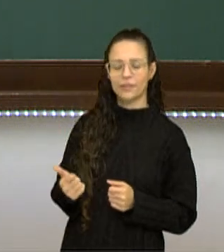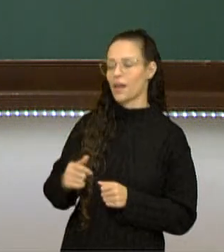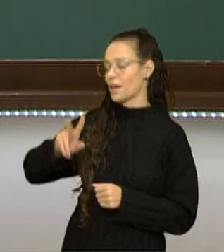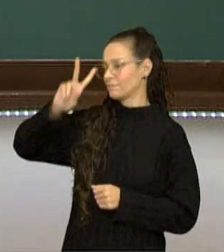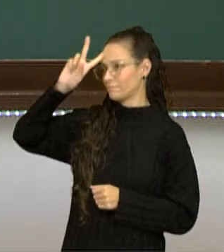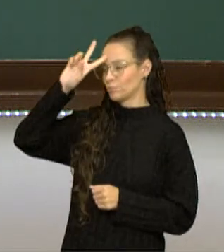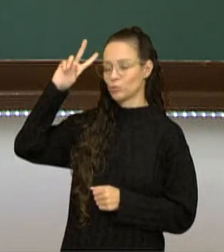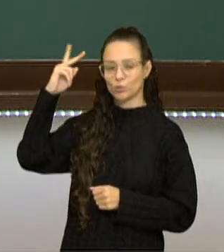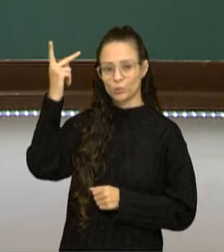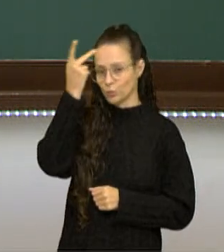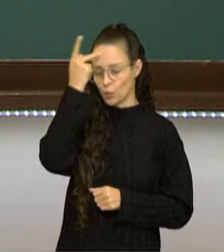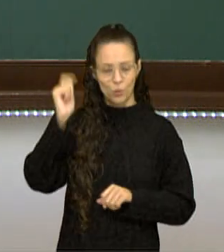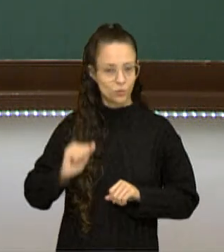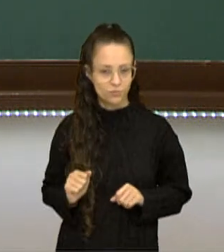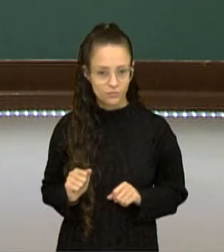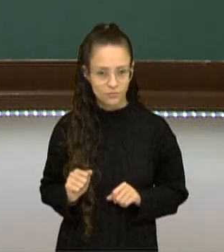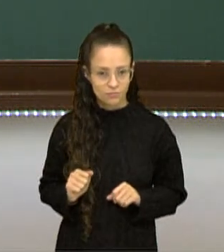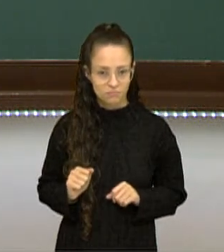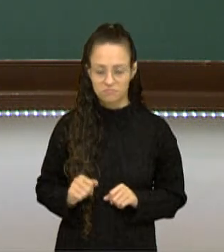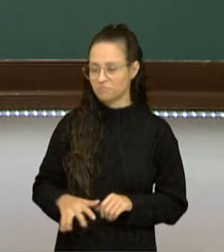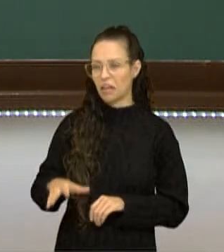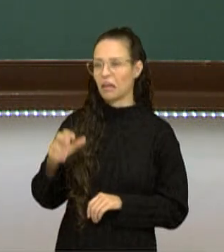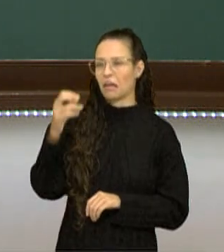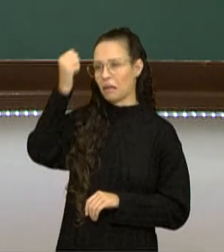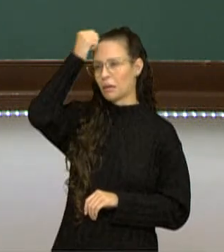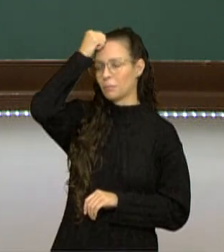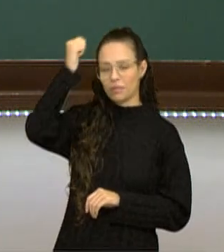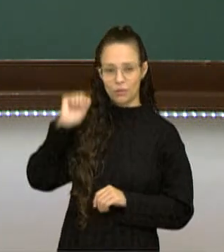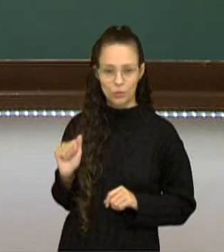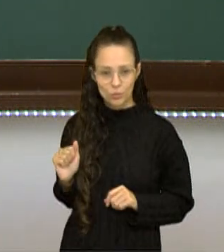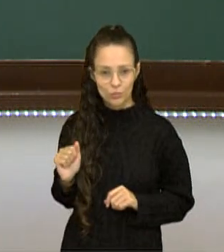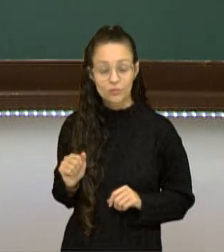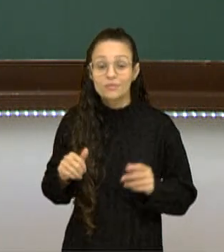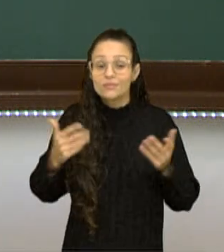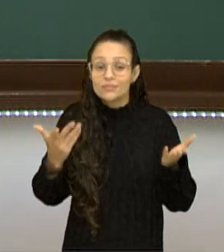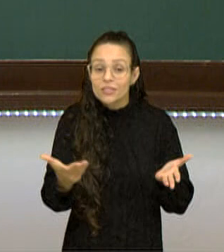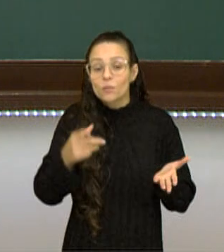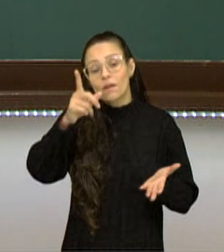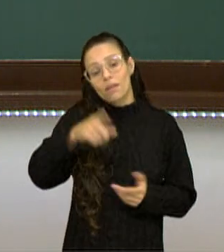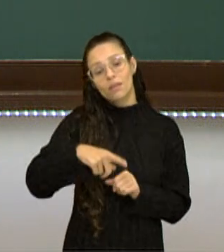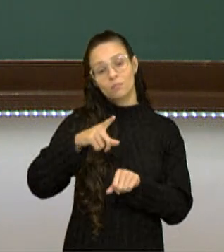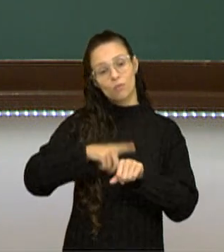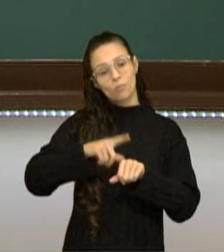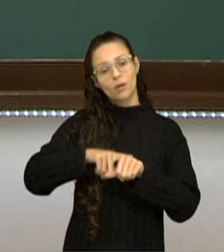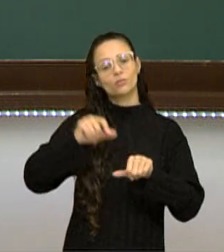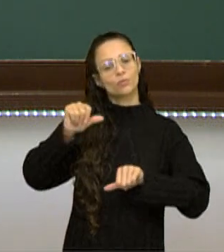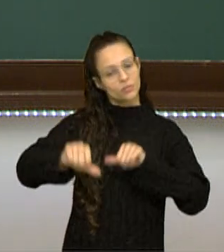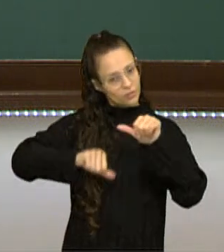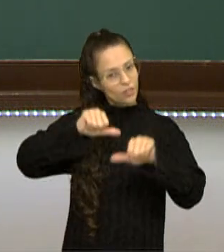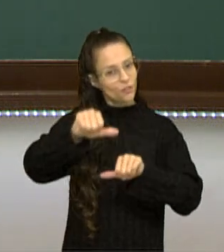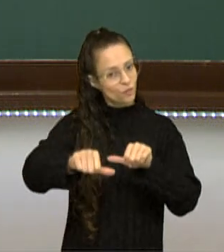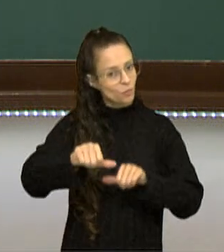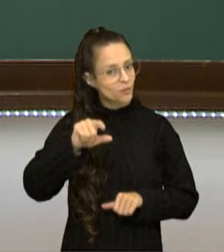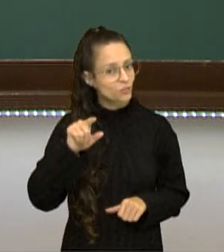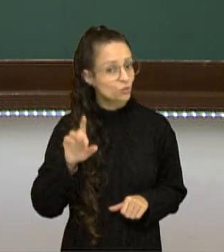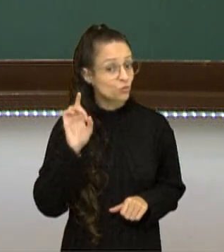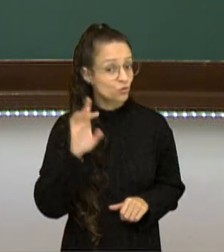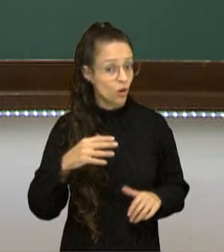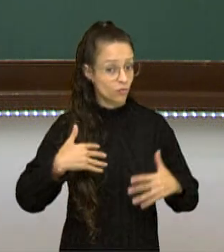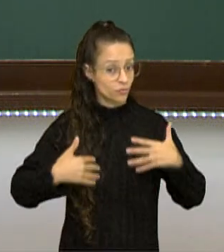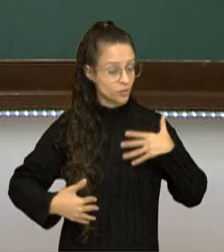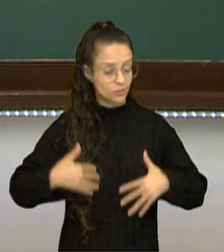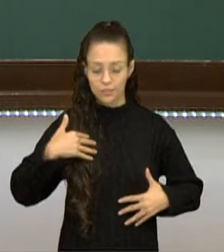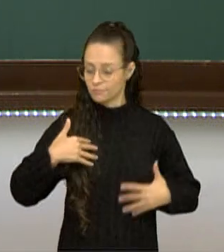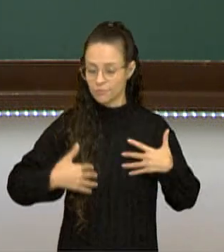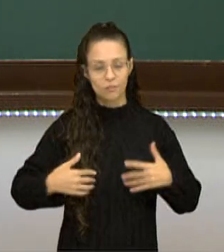mudou completamente de opinião, já se arrependeu daquela decisão. Então é um momento de transformação, não somente física,